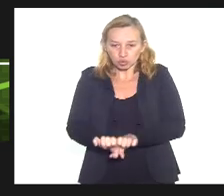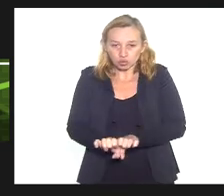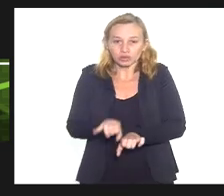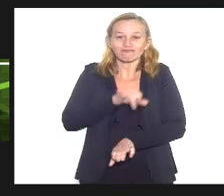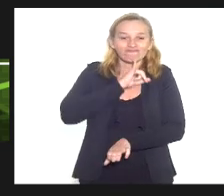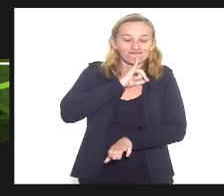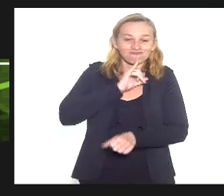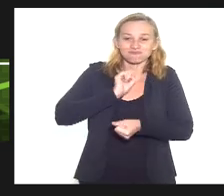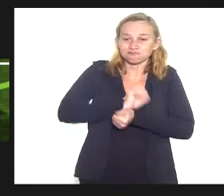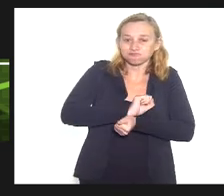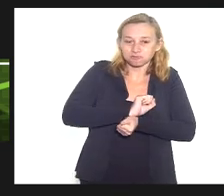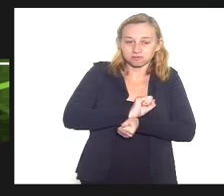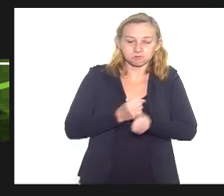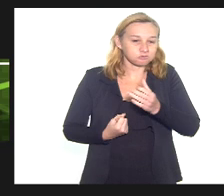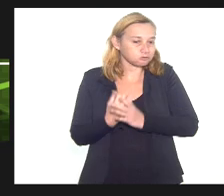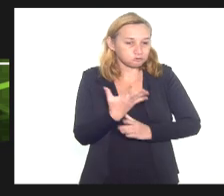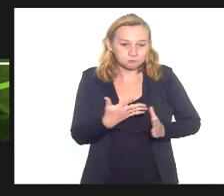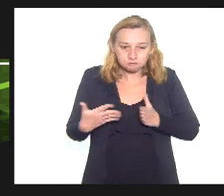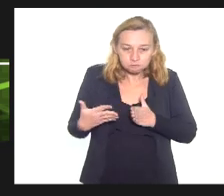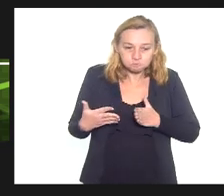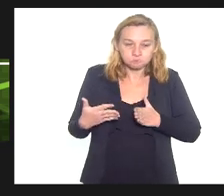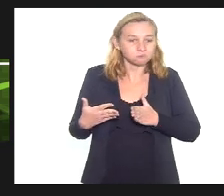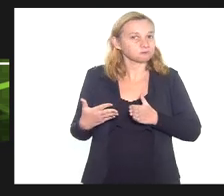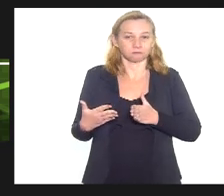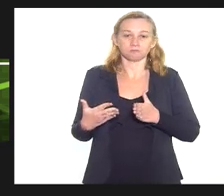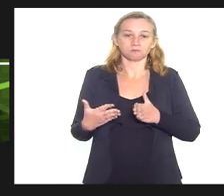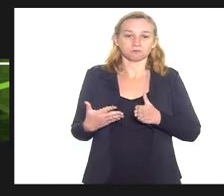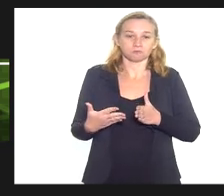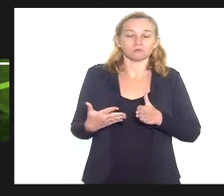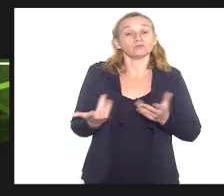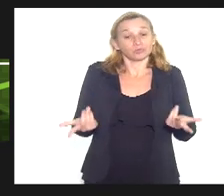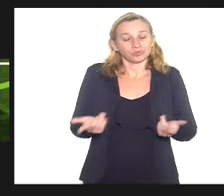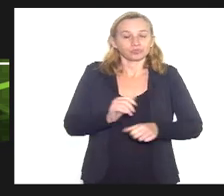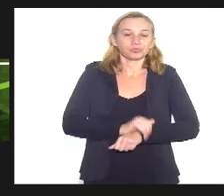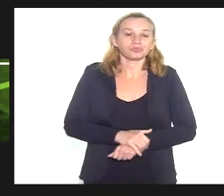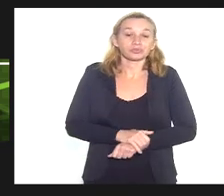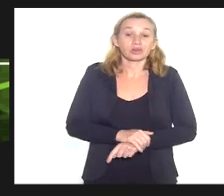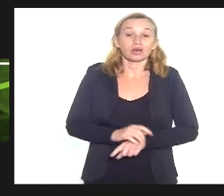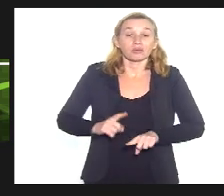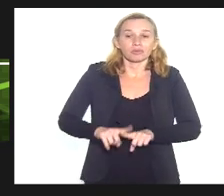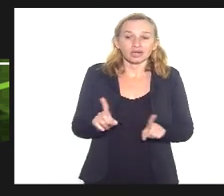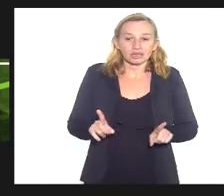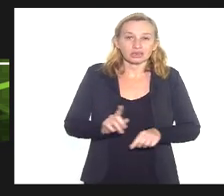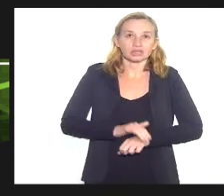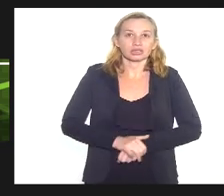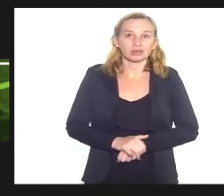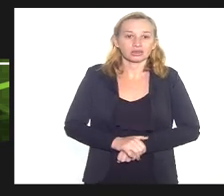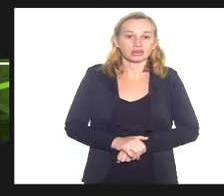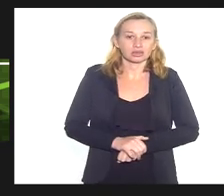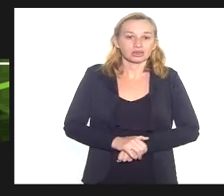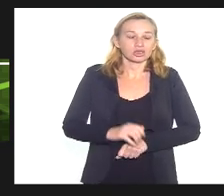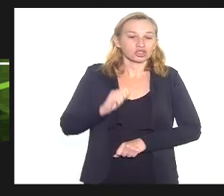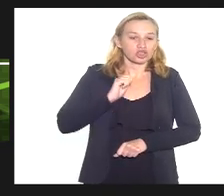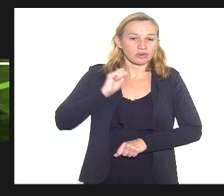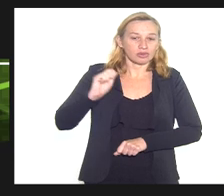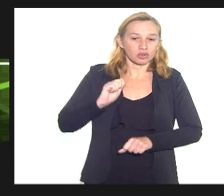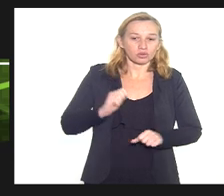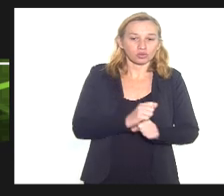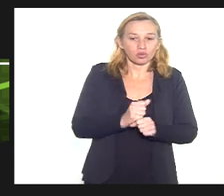estão paradas sem produção, estão paradas em termos de produção, obviamente, mas desde abril do ano